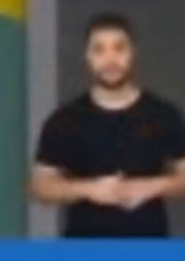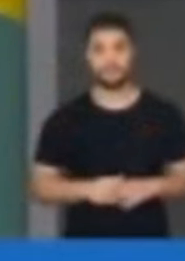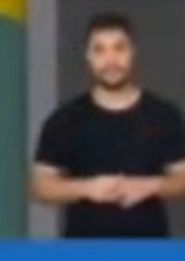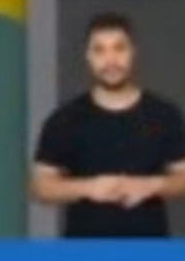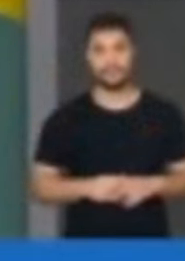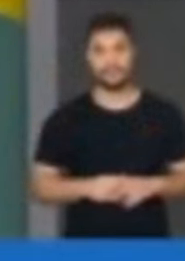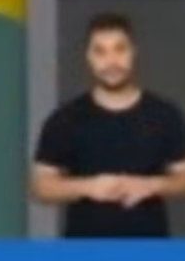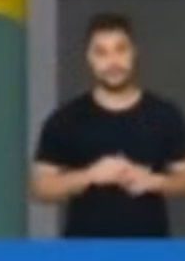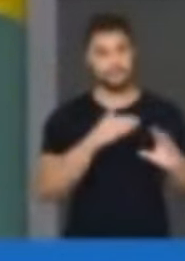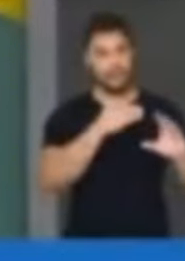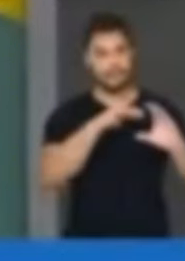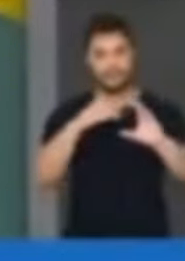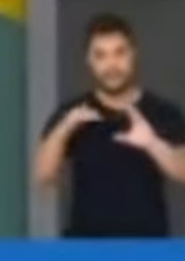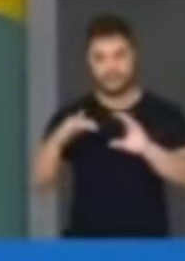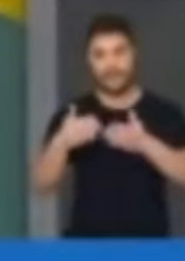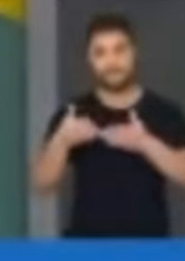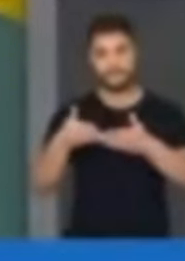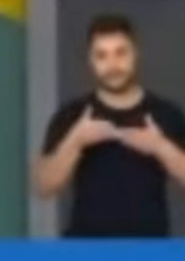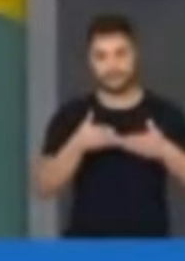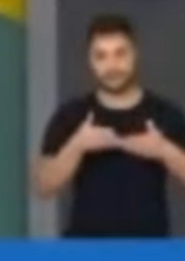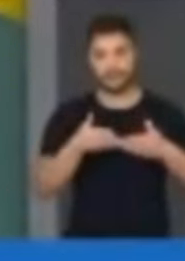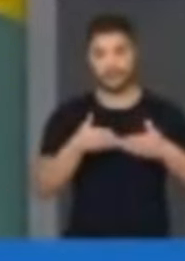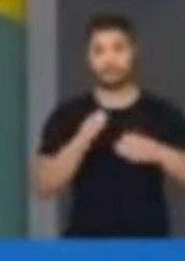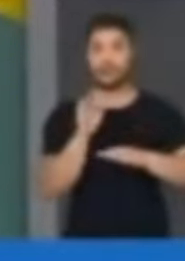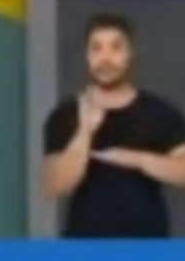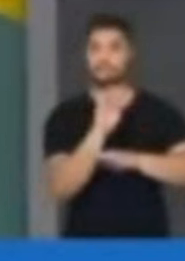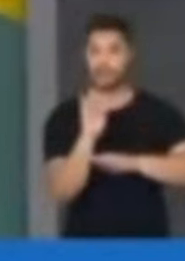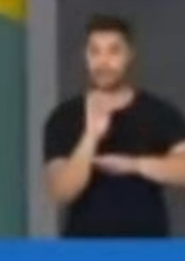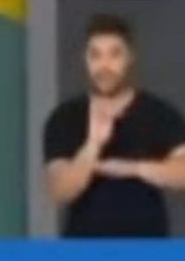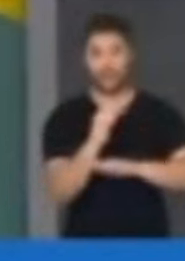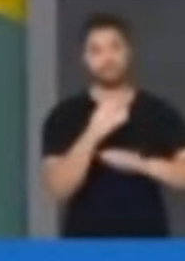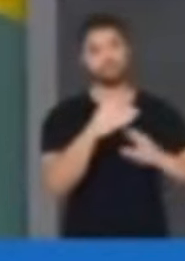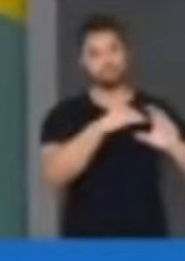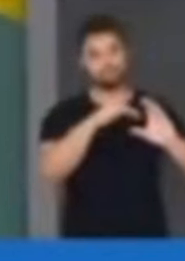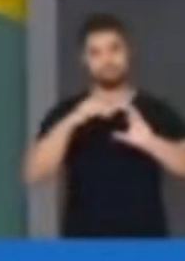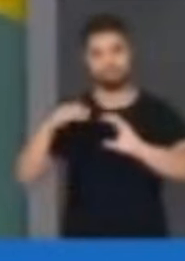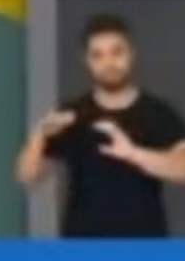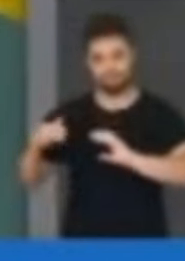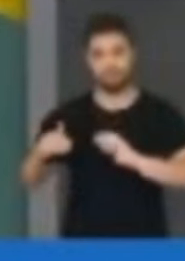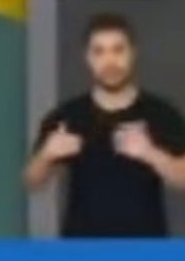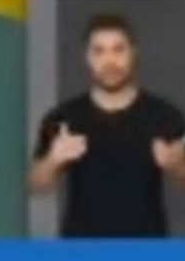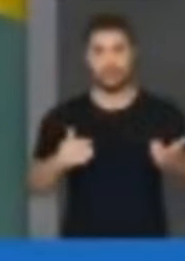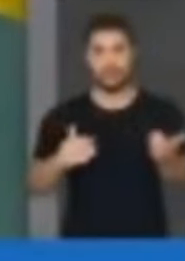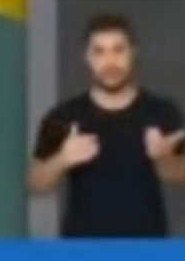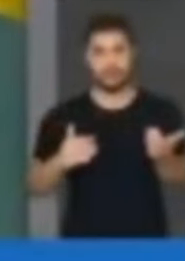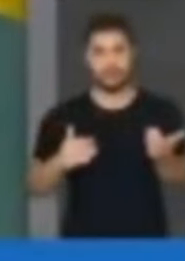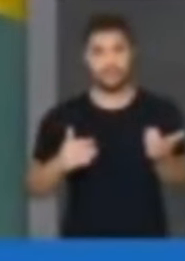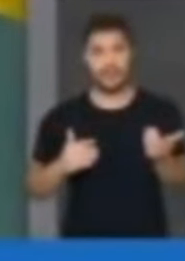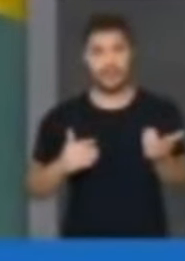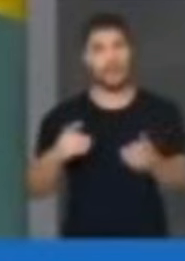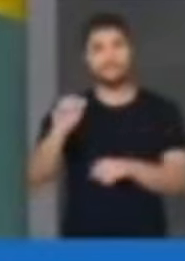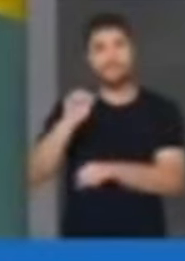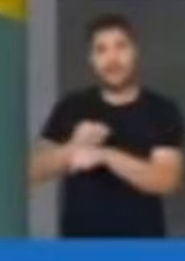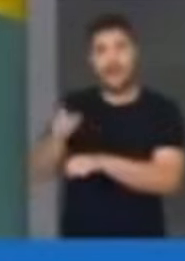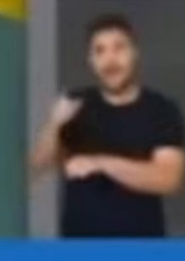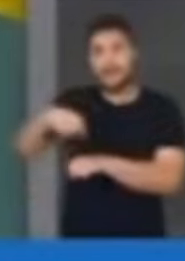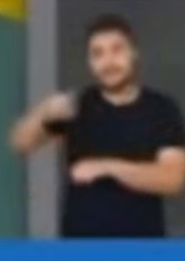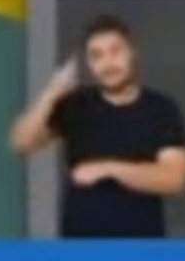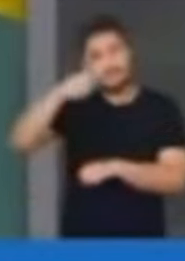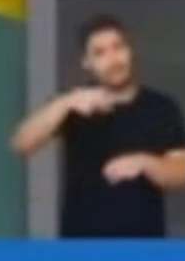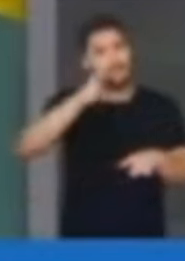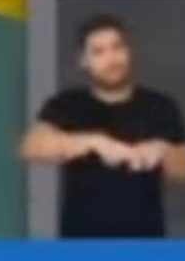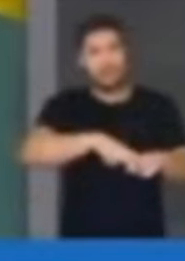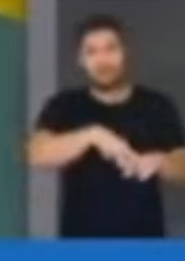Não foi à toa. Está sendo formado certinho o arcabouço para acabar com essa balela de vocês que prendem